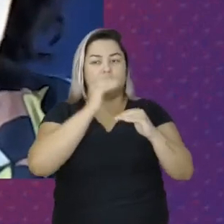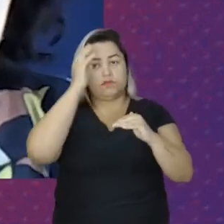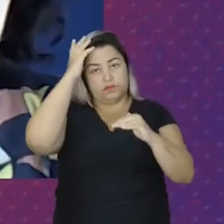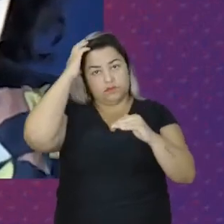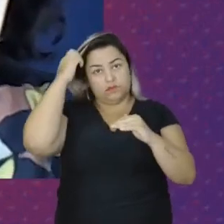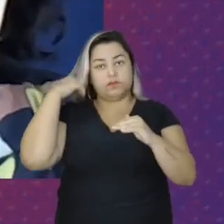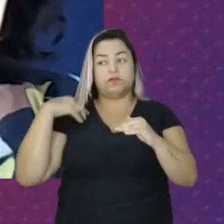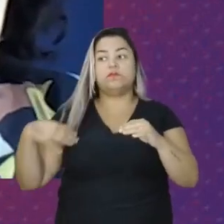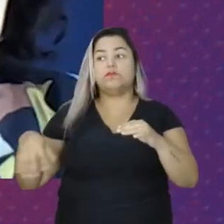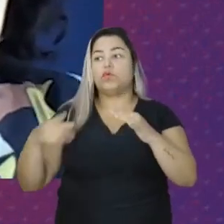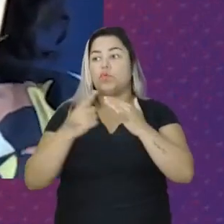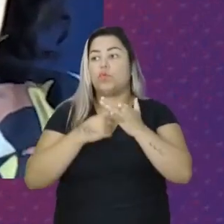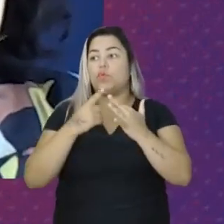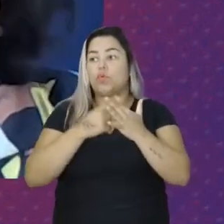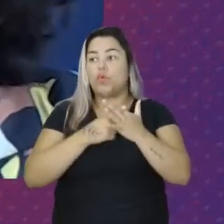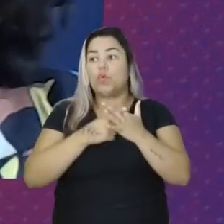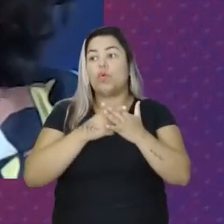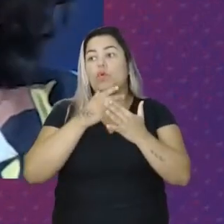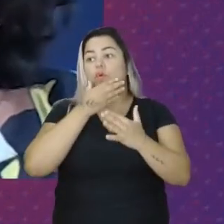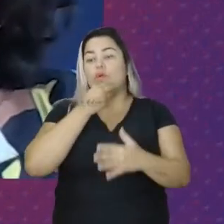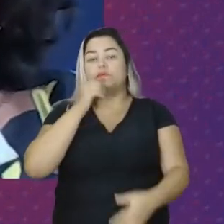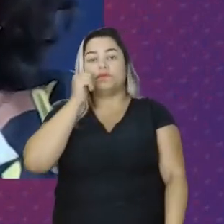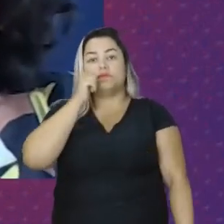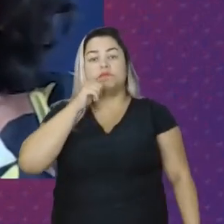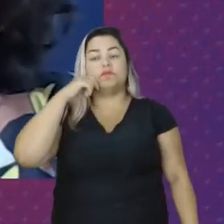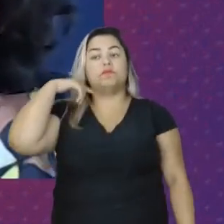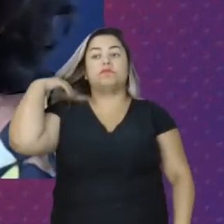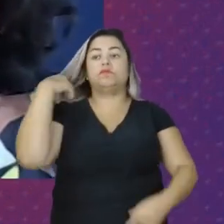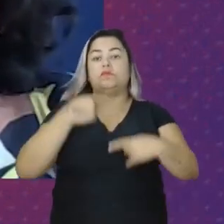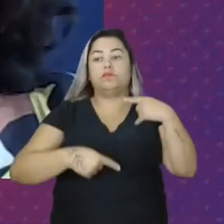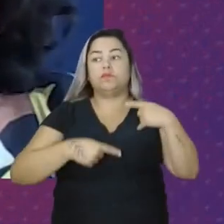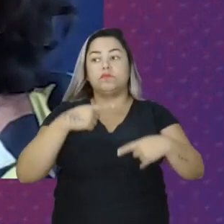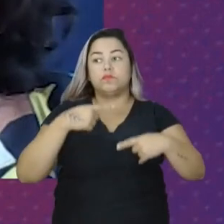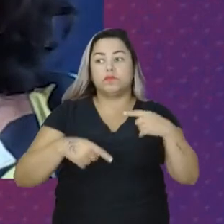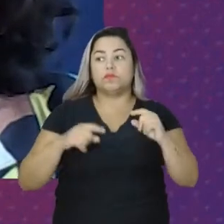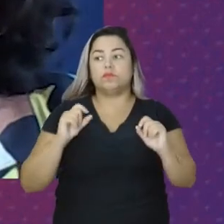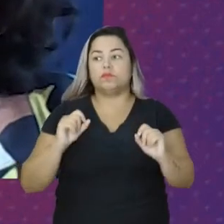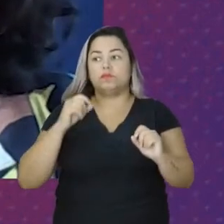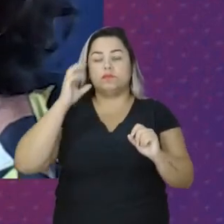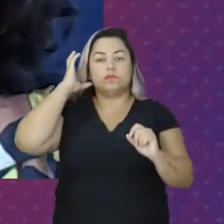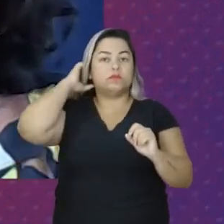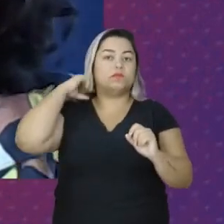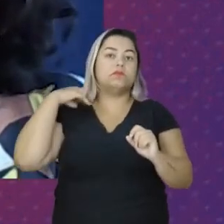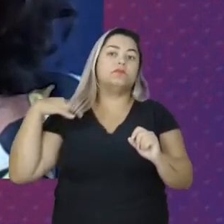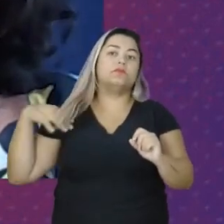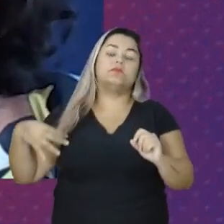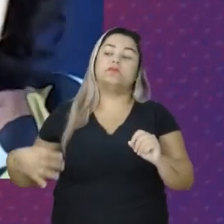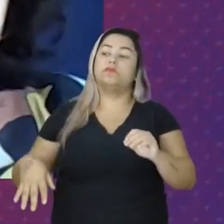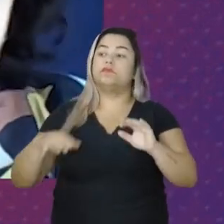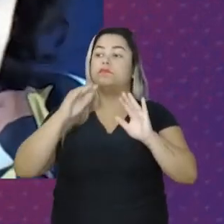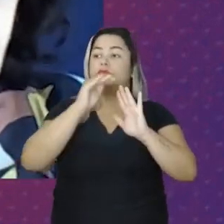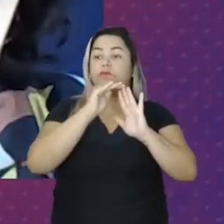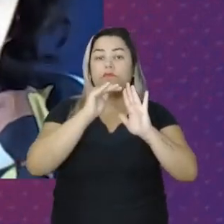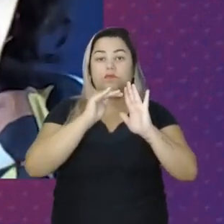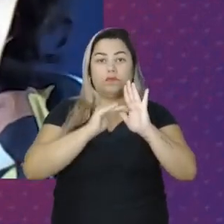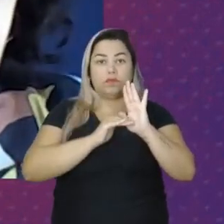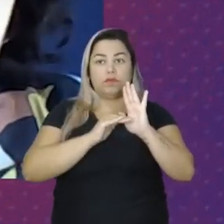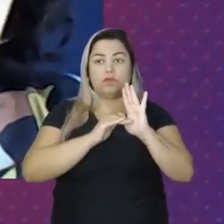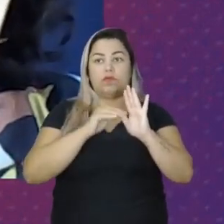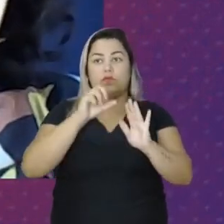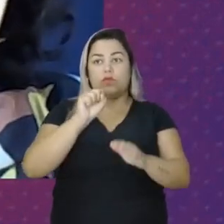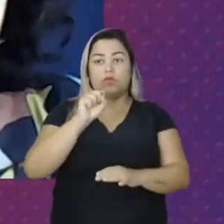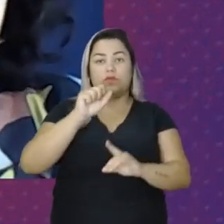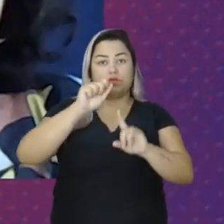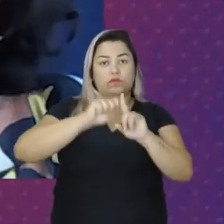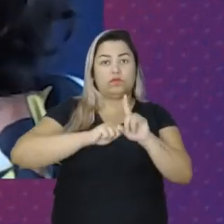e mulheres. Outra discussão que foi pautada para esse 8 de